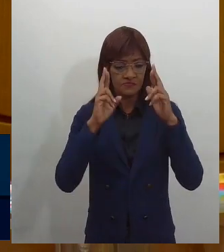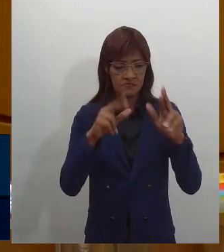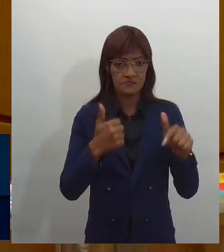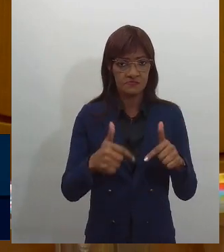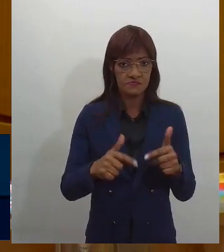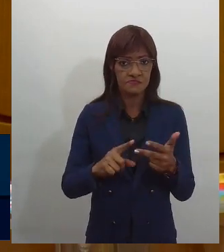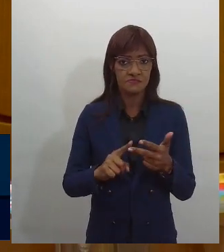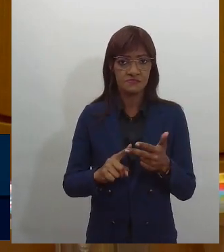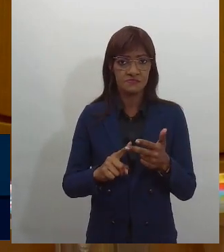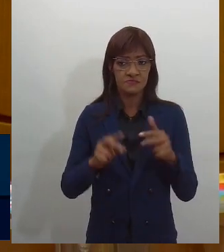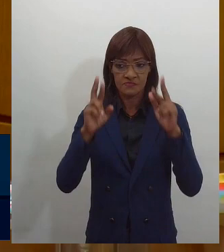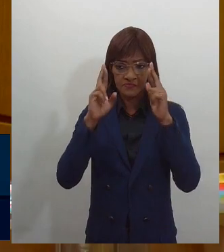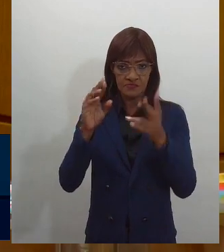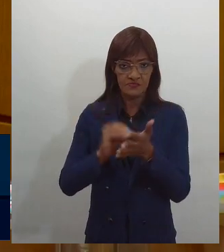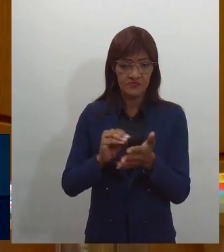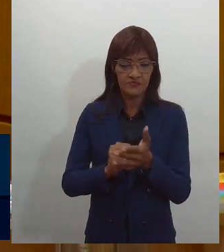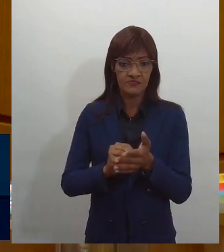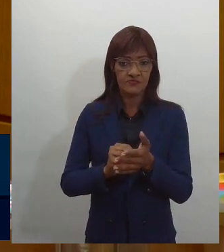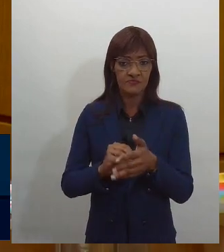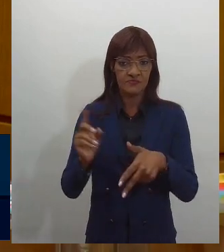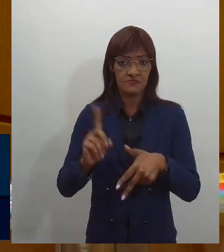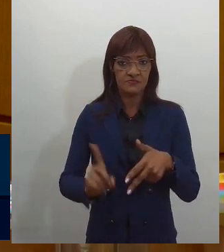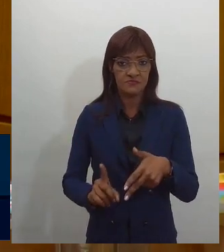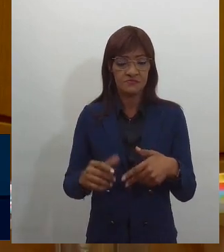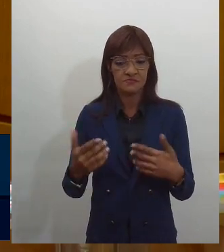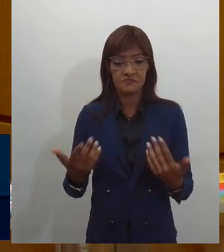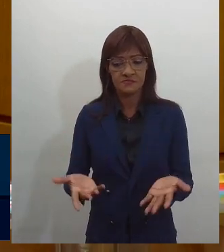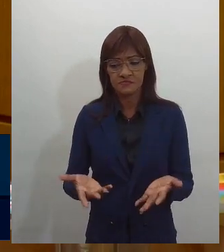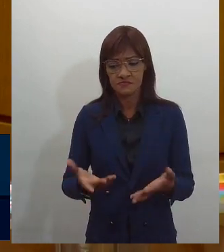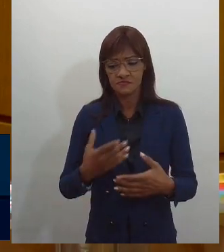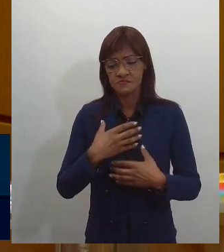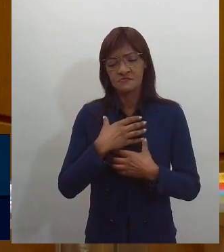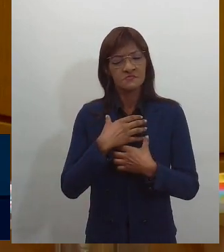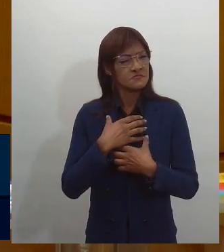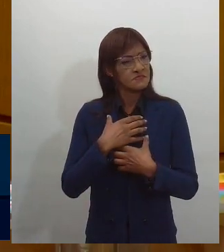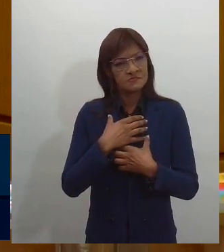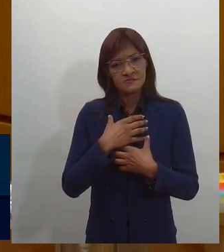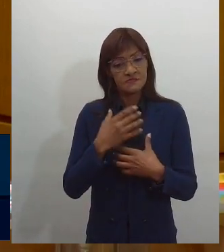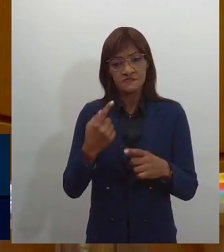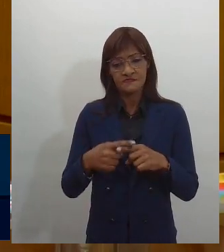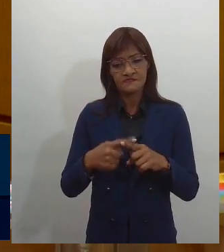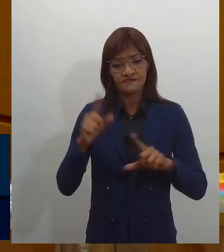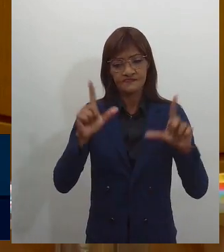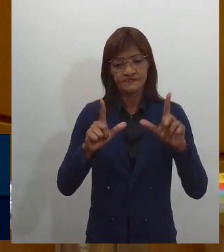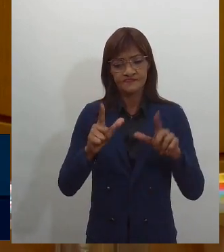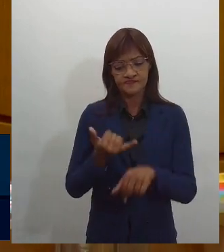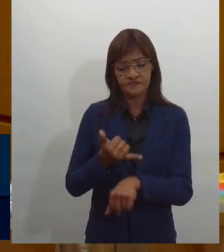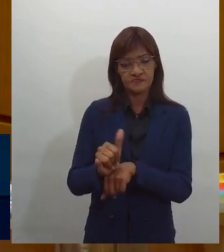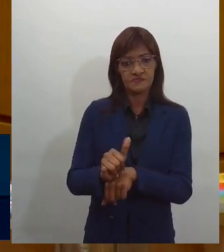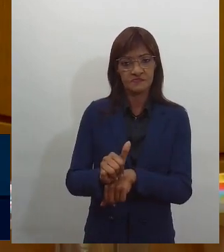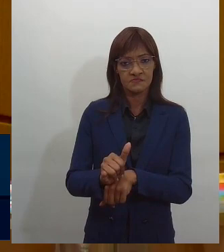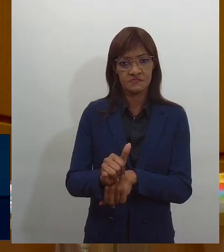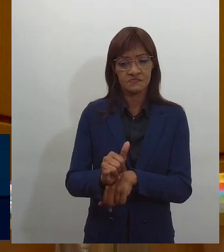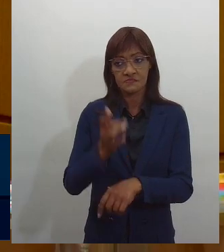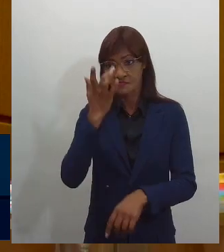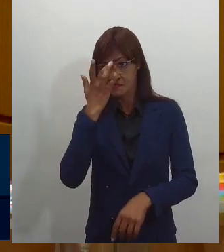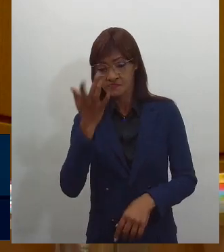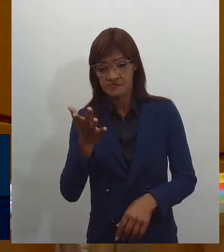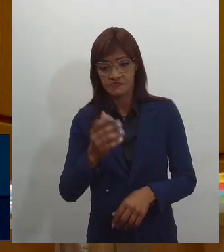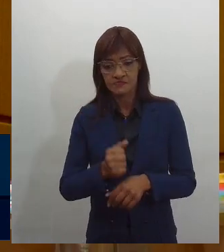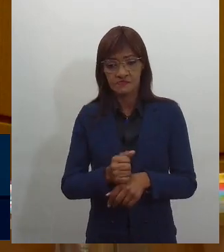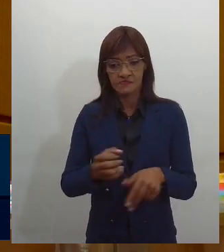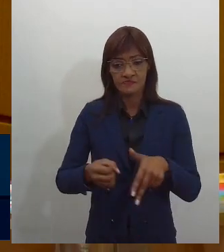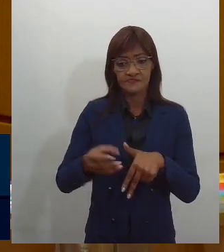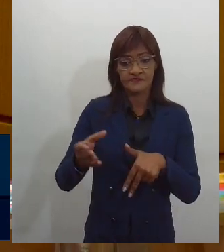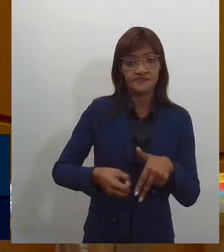é lamentável, porque fazer propaganda enganosa é fácil usando dinheiro público. Agora, usar